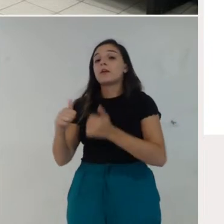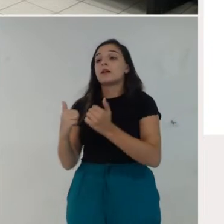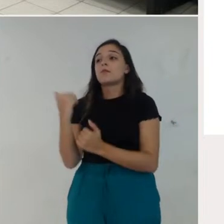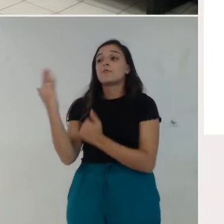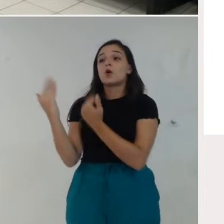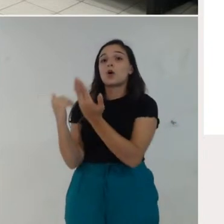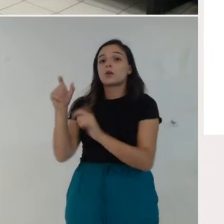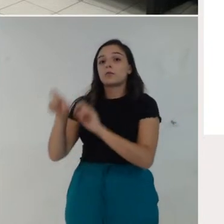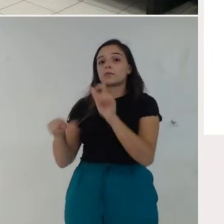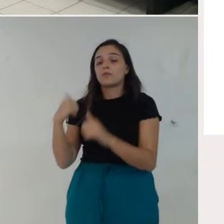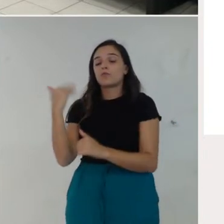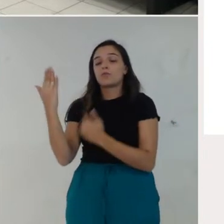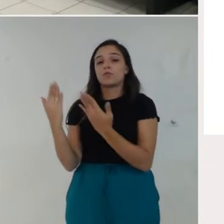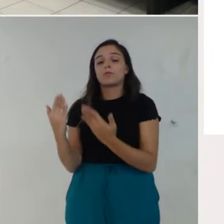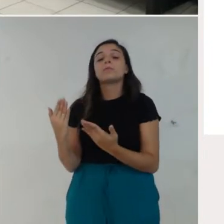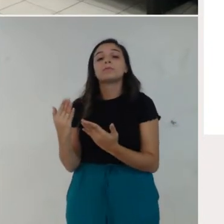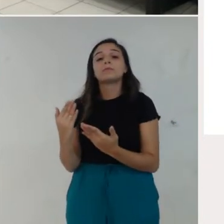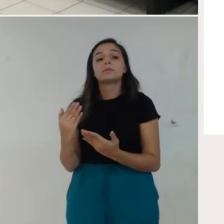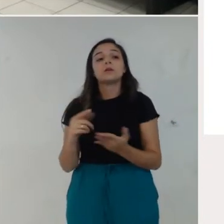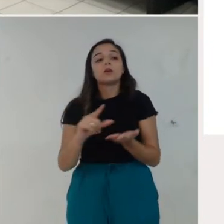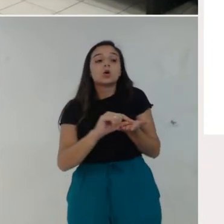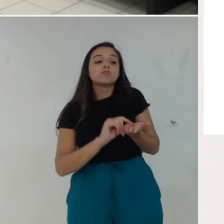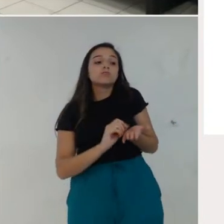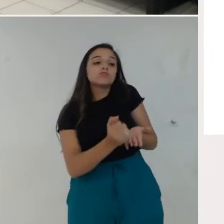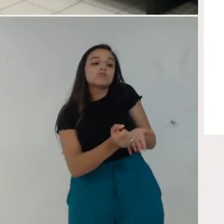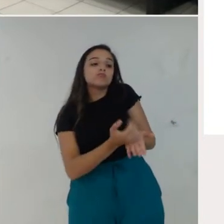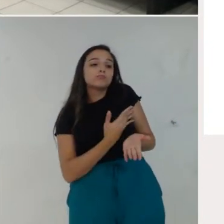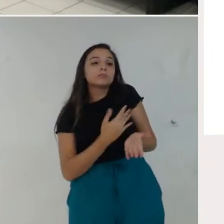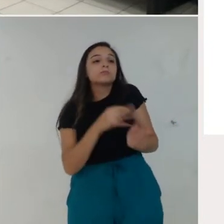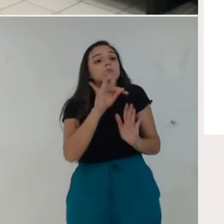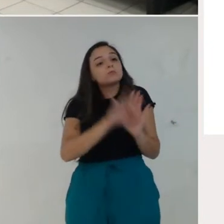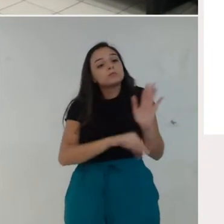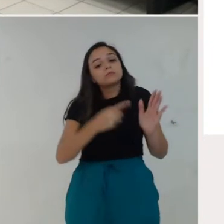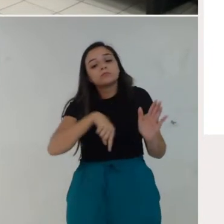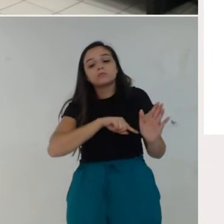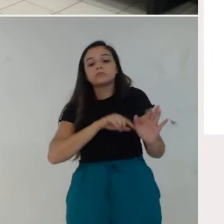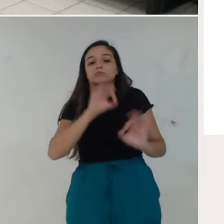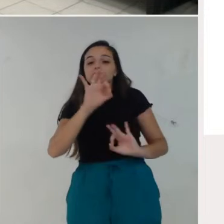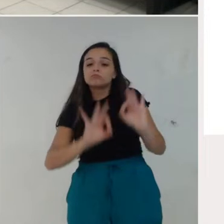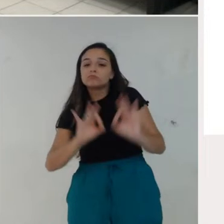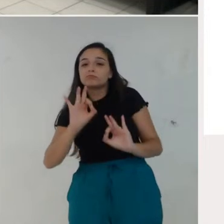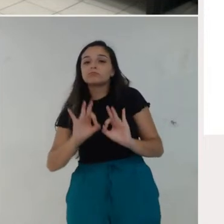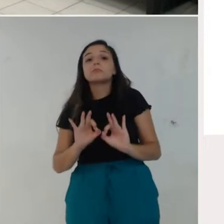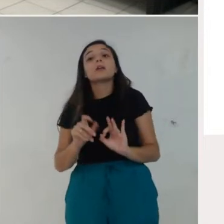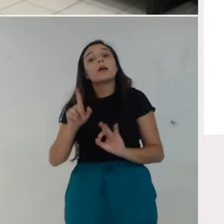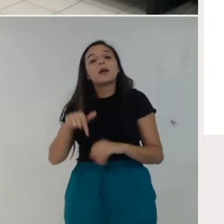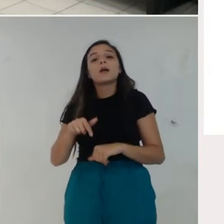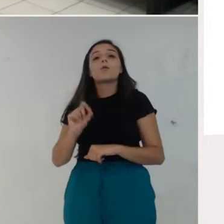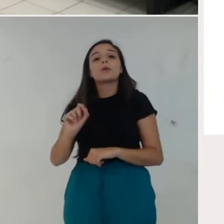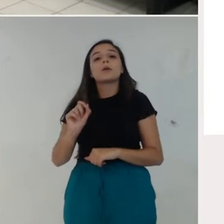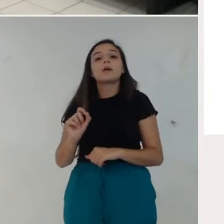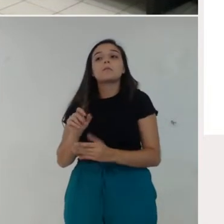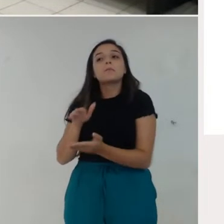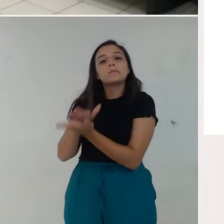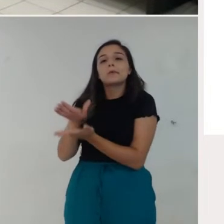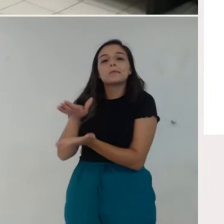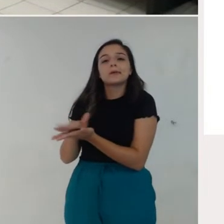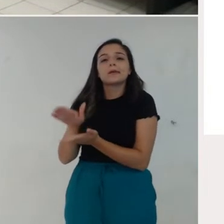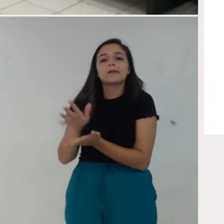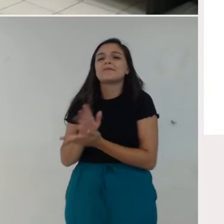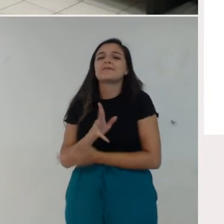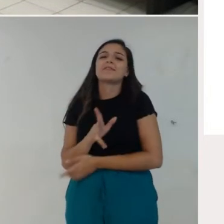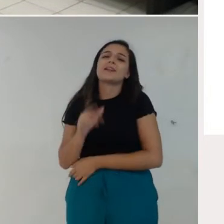né? E à medida que o artigo vai chegando, é avaliado, ele vai sendo publicado. Essa é a ideia, para não demorar